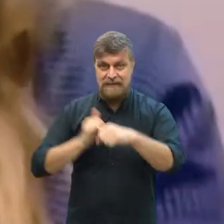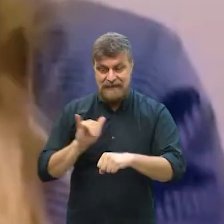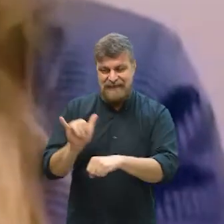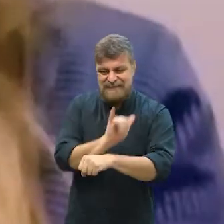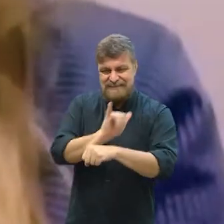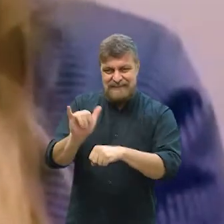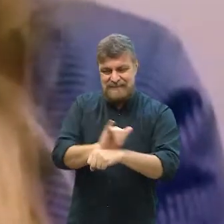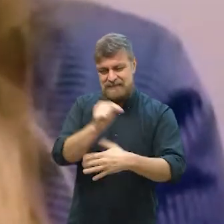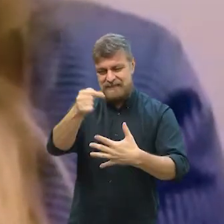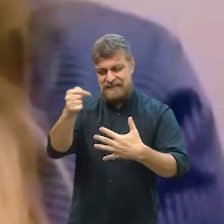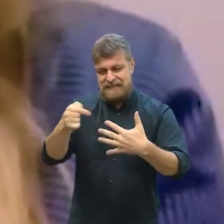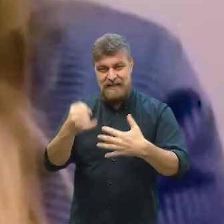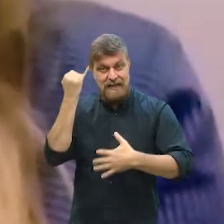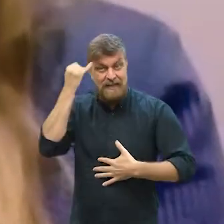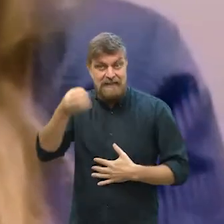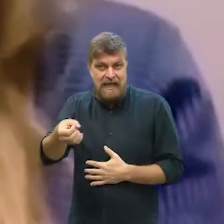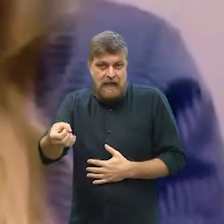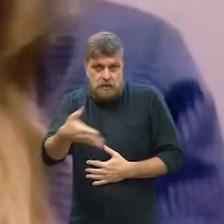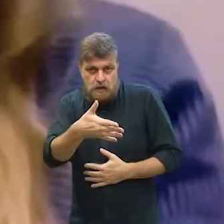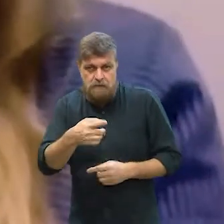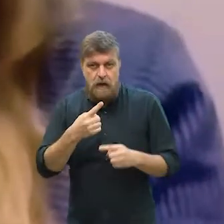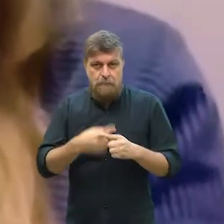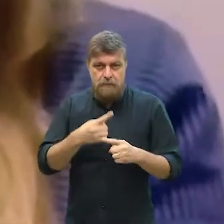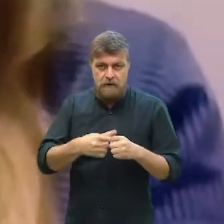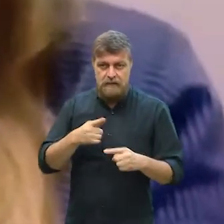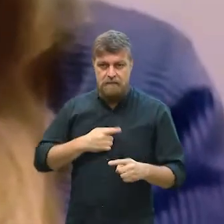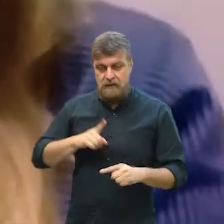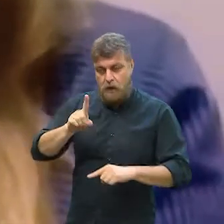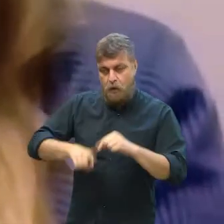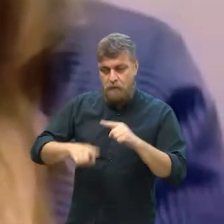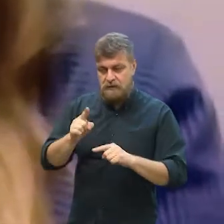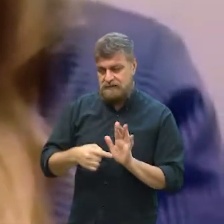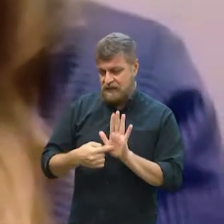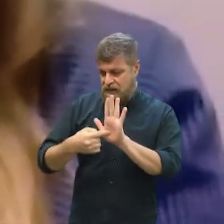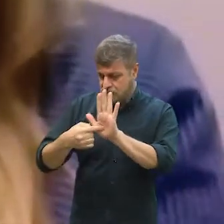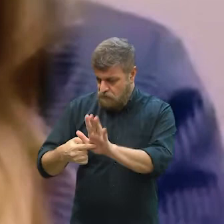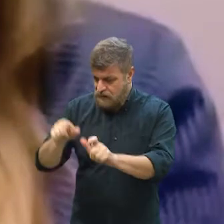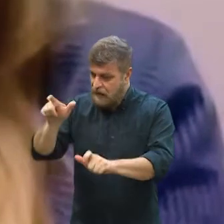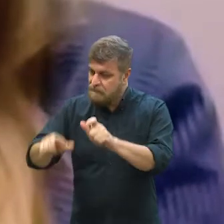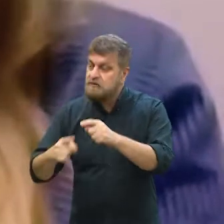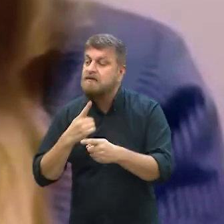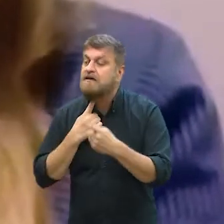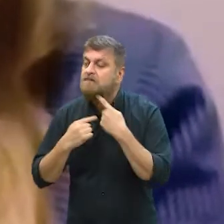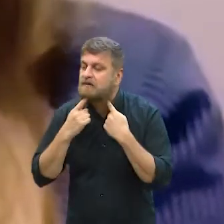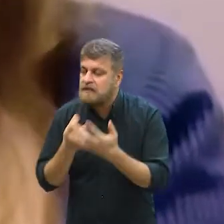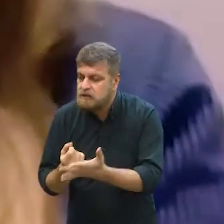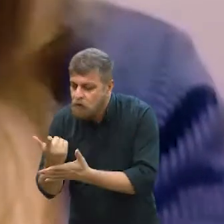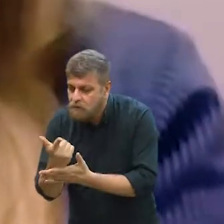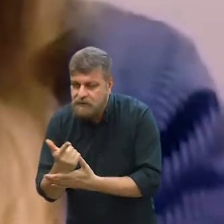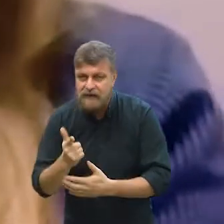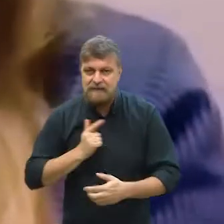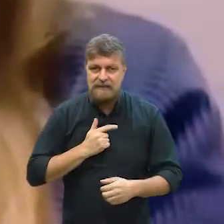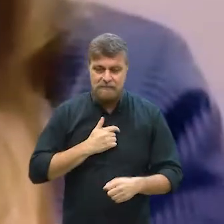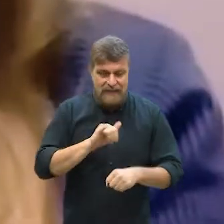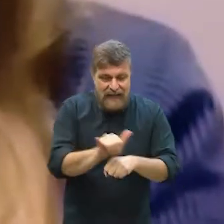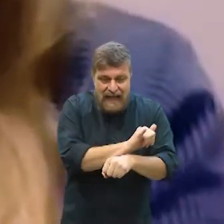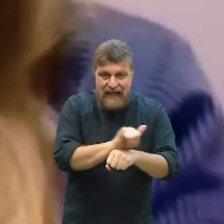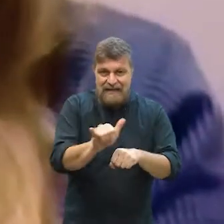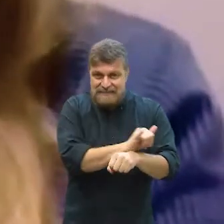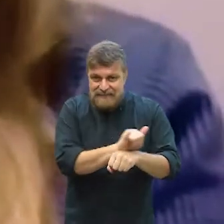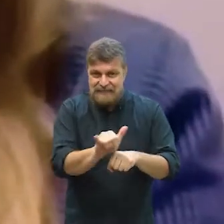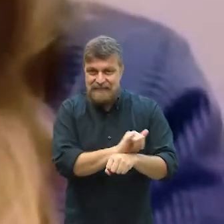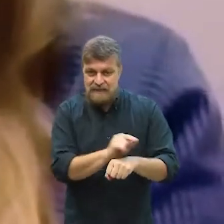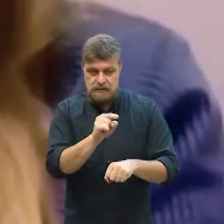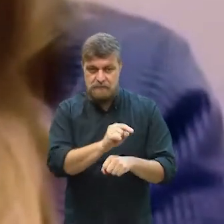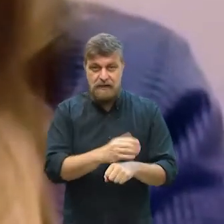existem diversas maneiras do empresário inovar. Ele pode inovar nos produtos que ele oferece para o cliente, ele pode inovar nos processos